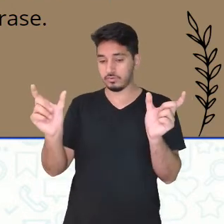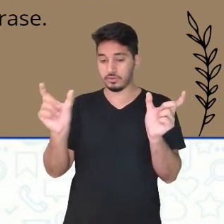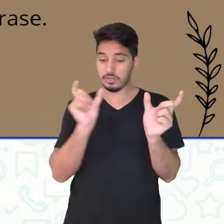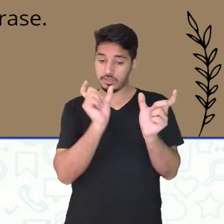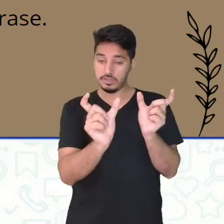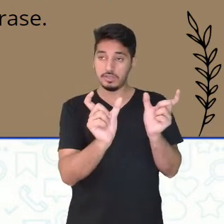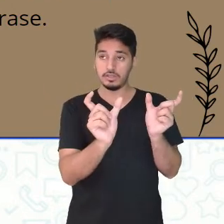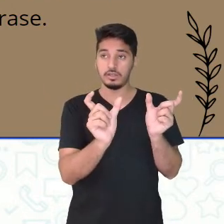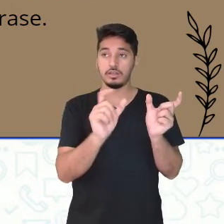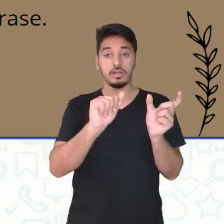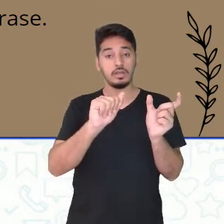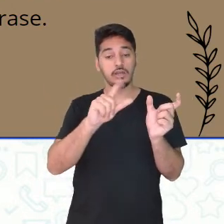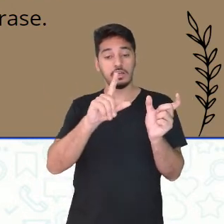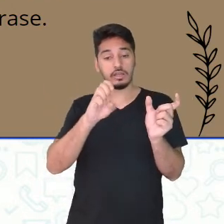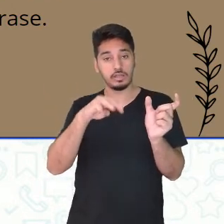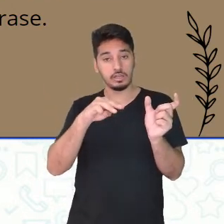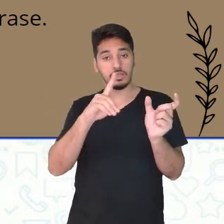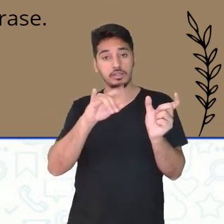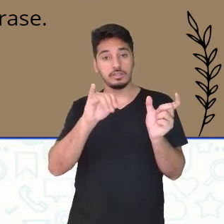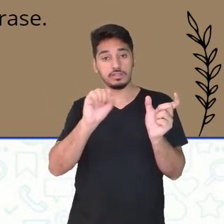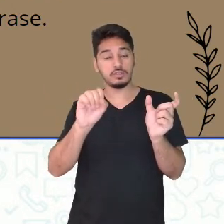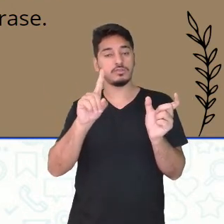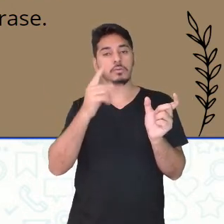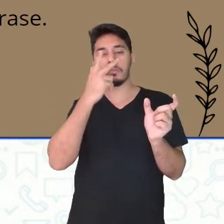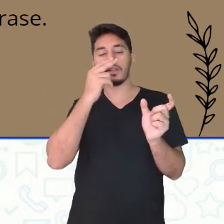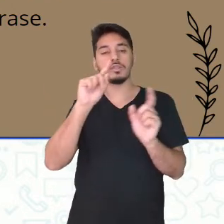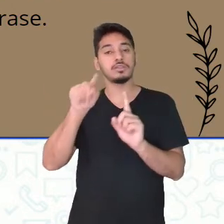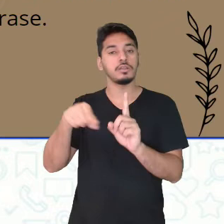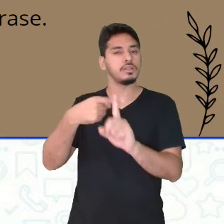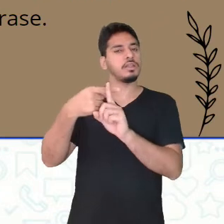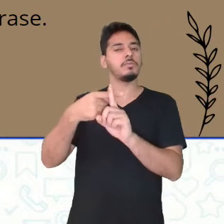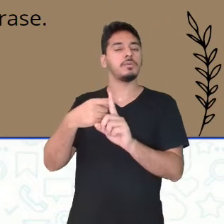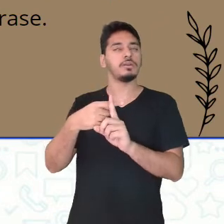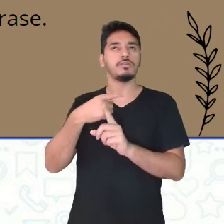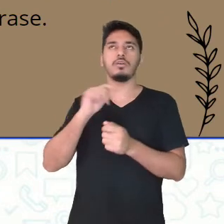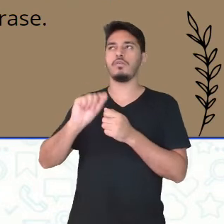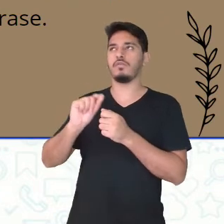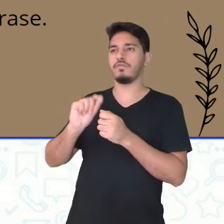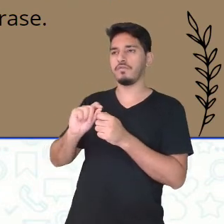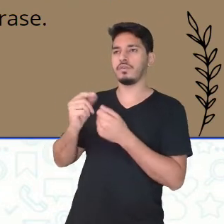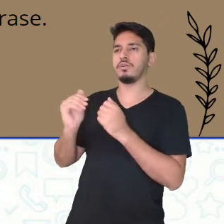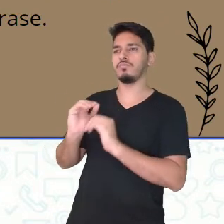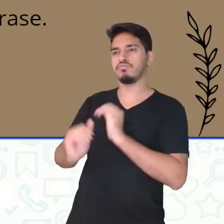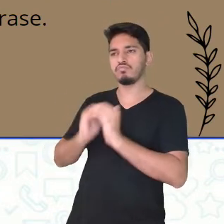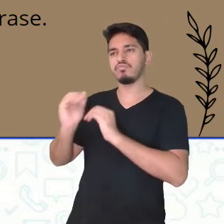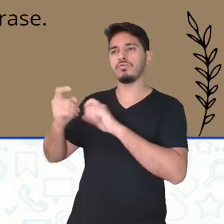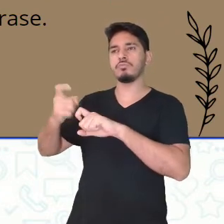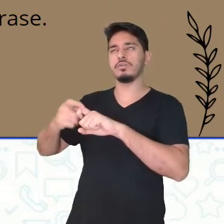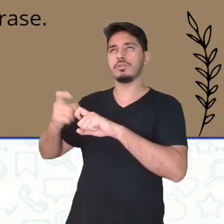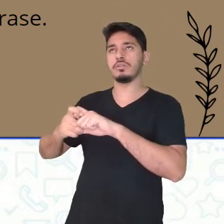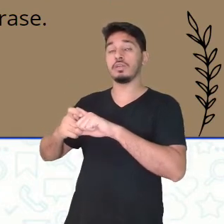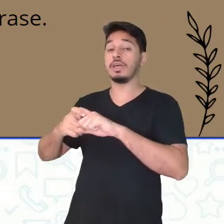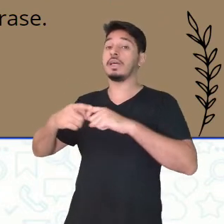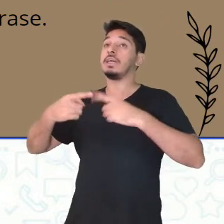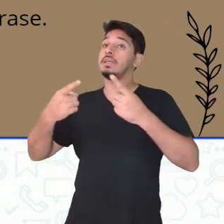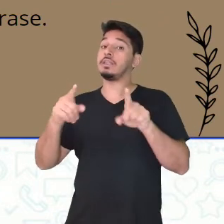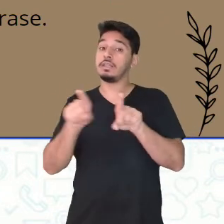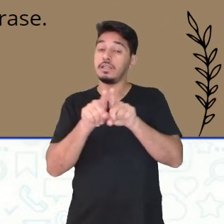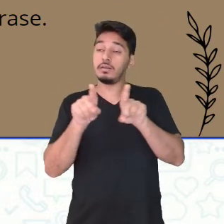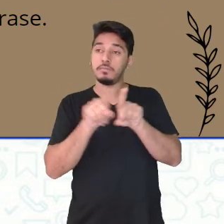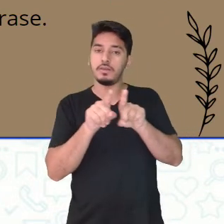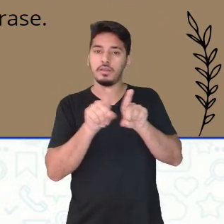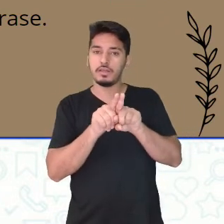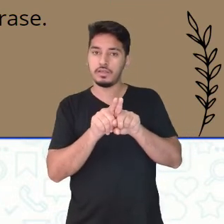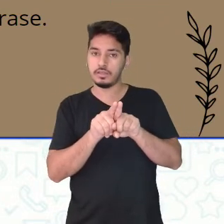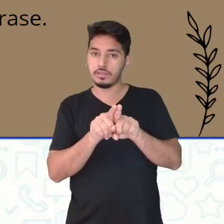ideia de adição. Ou seja, eu fiz um progresso imenso na medicina. Além disso, ou seja, a mais do